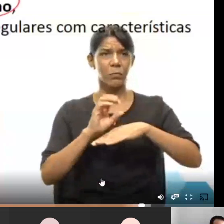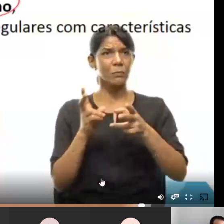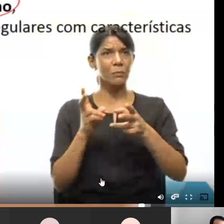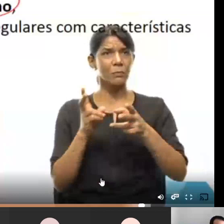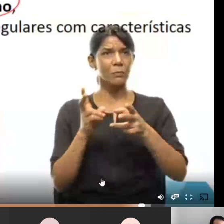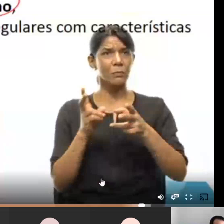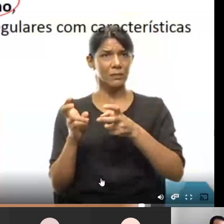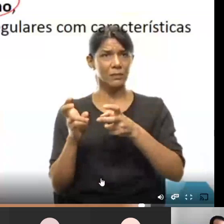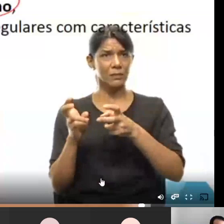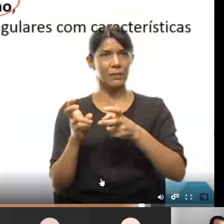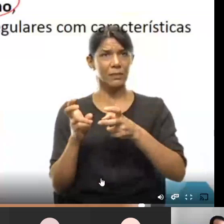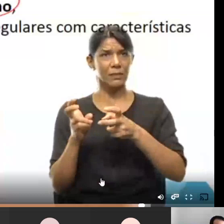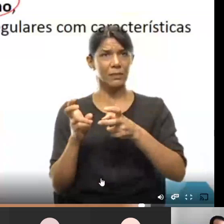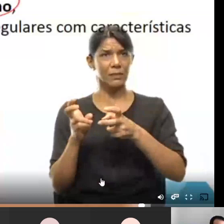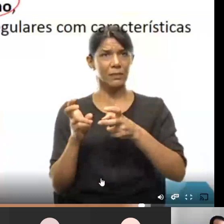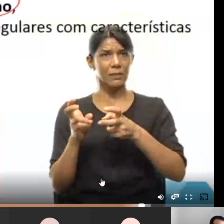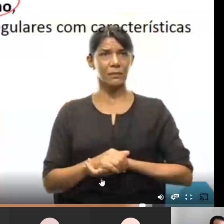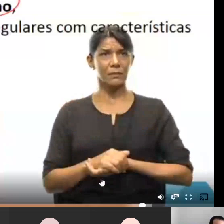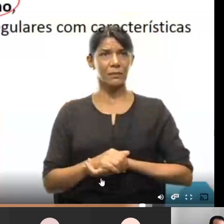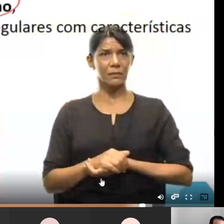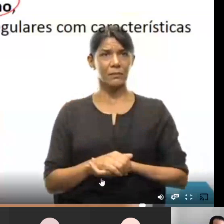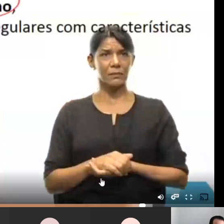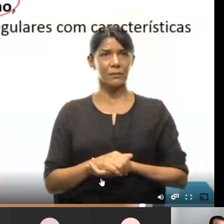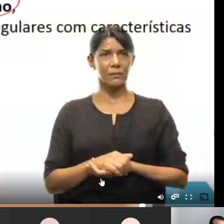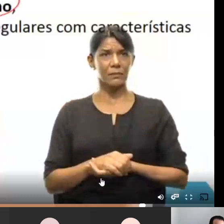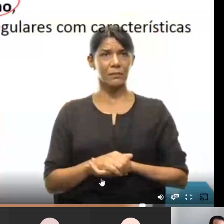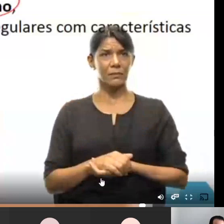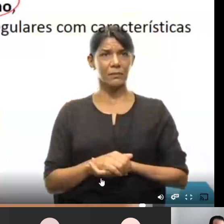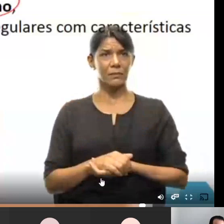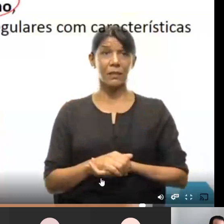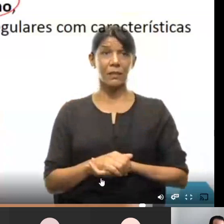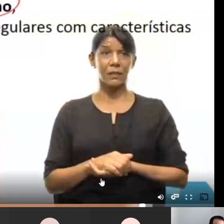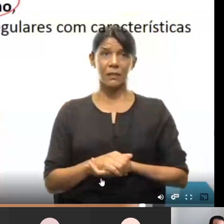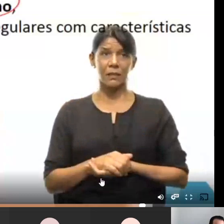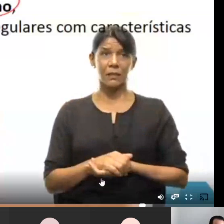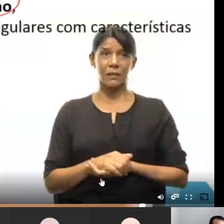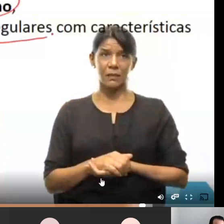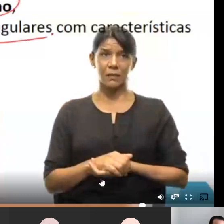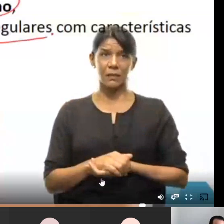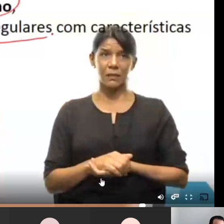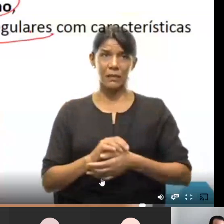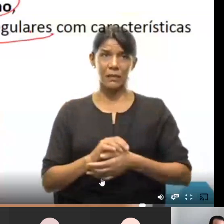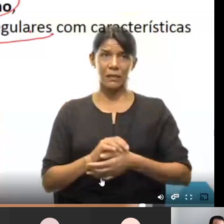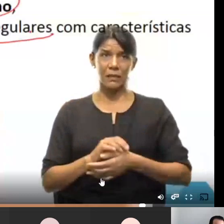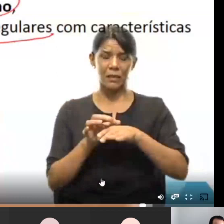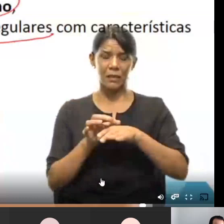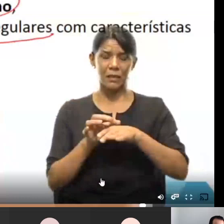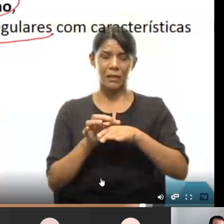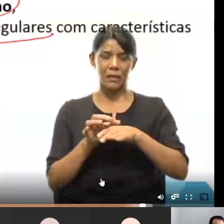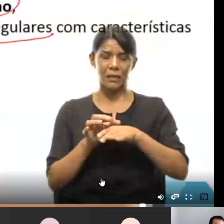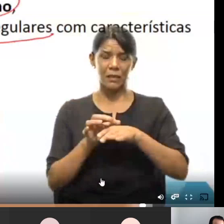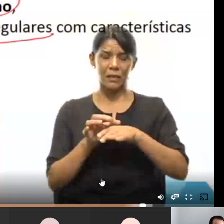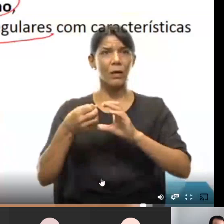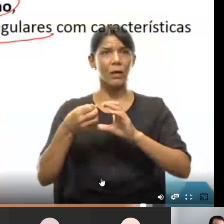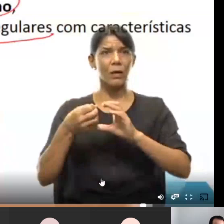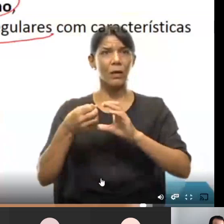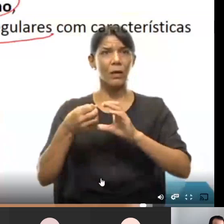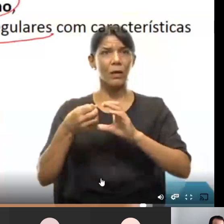observar macroscopicamente. Protuberâncias, né, lesões irregulares com